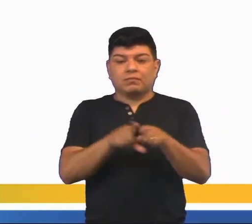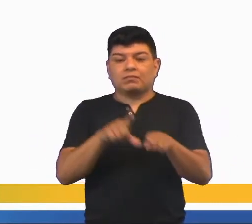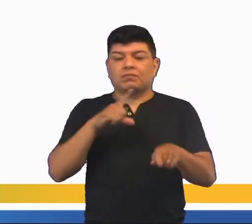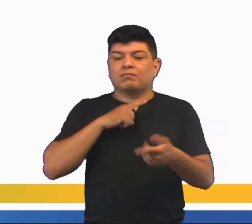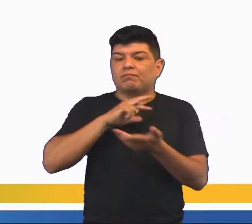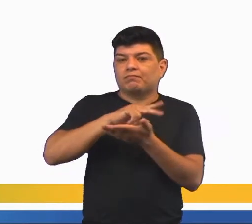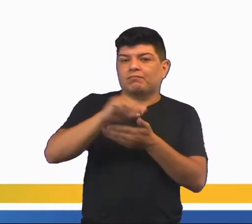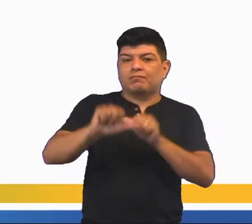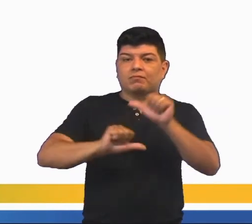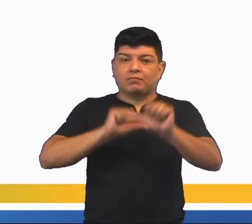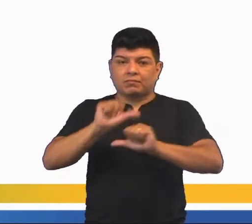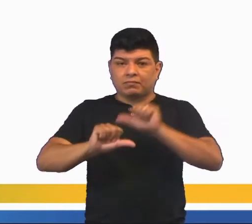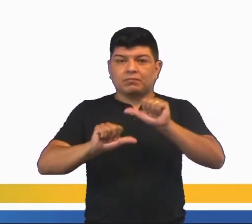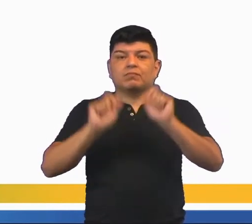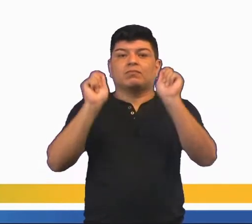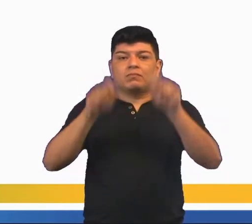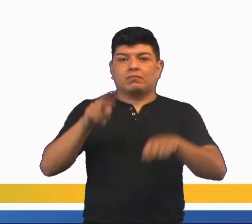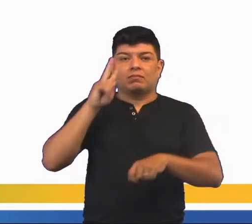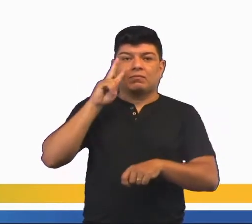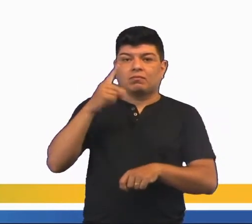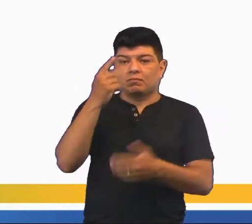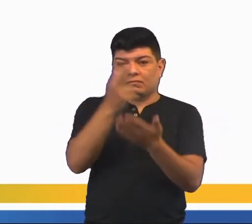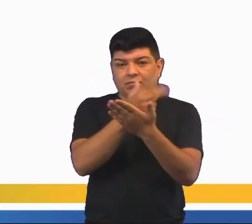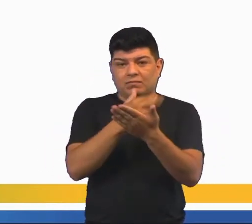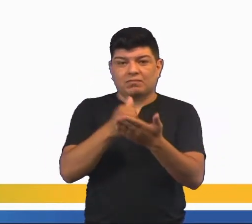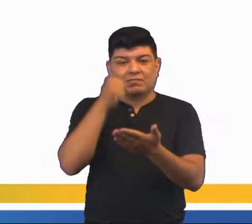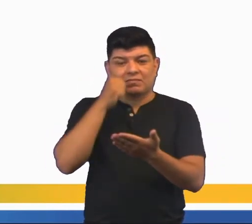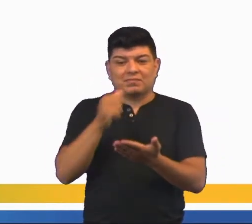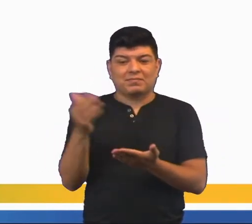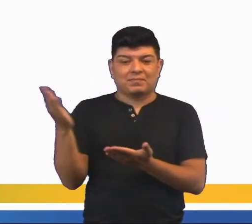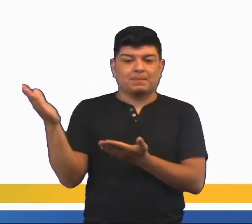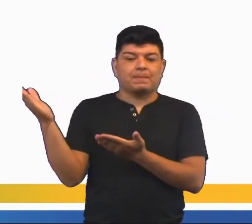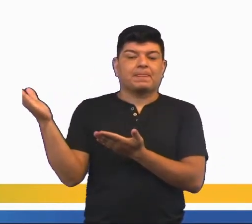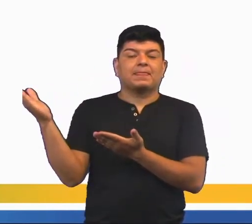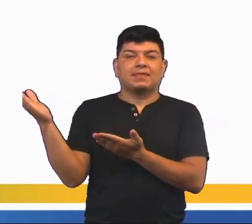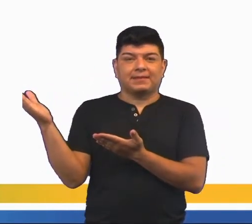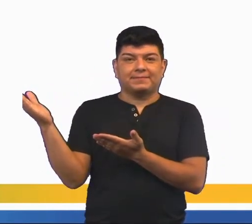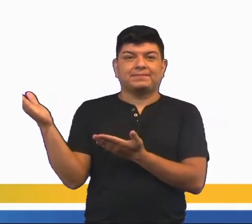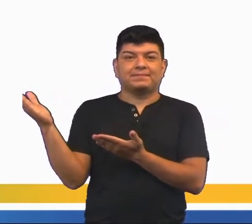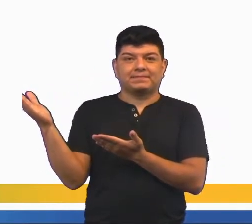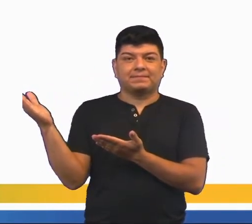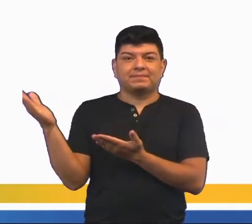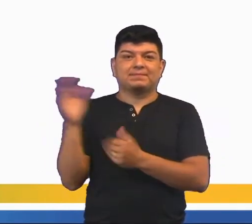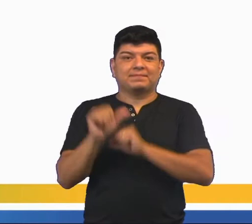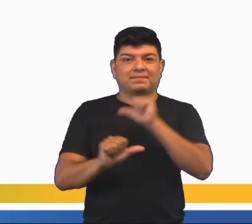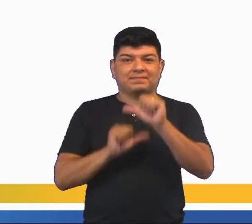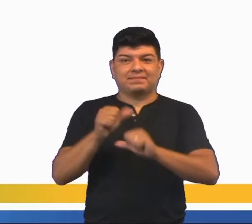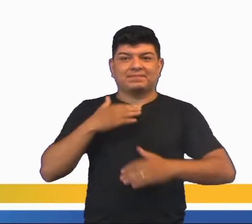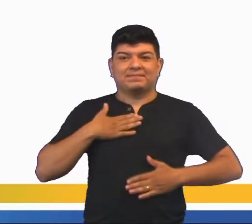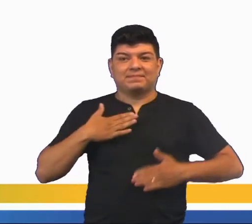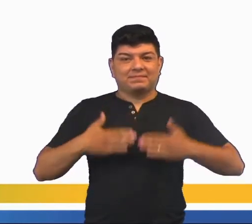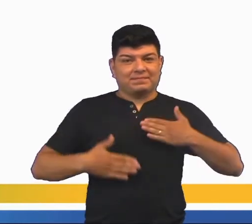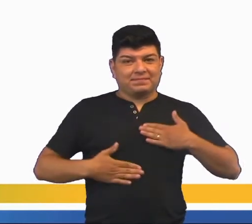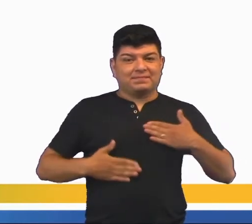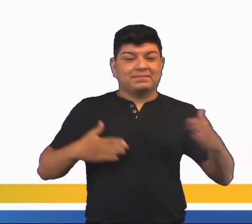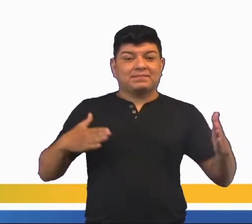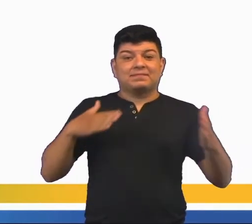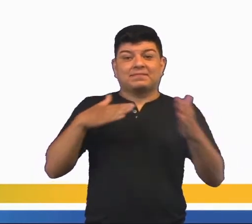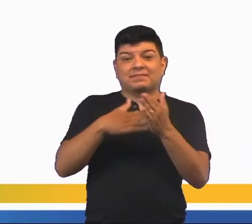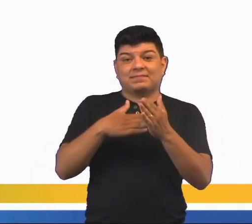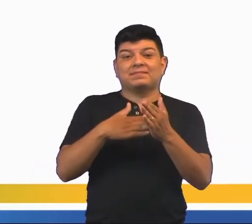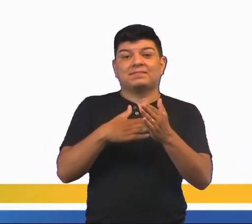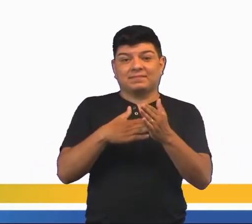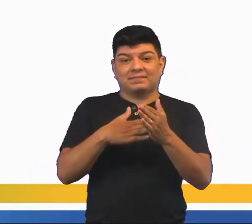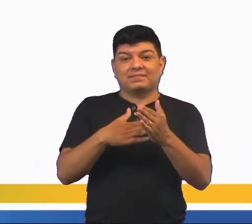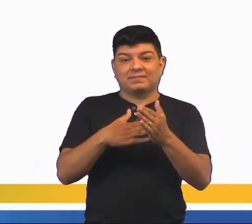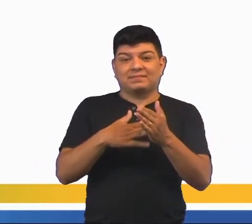Existem várias mudanças. Aí a gente pode ver o desenho, né, de uma meninazinha que vai mudando o seu corpo, né, até se tornar